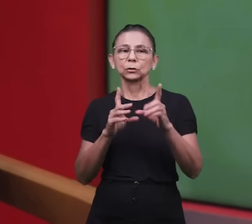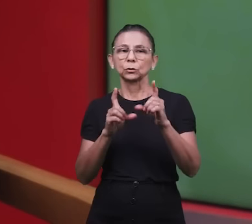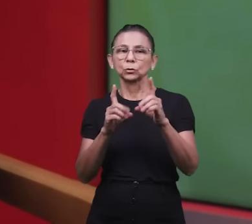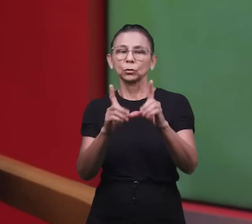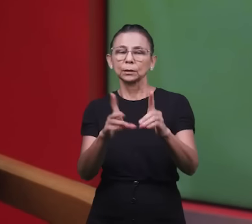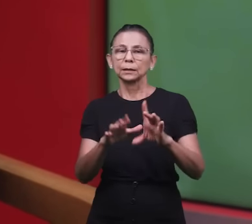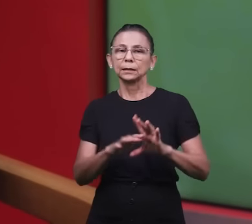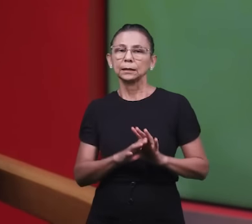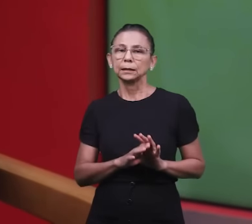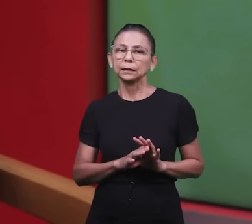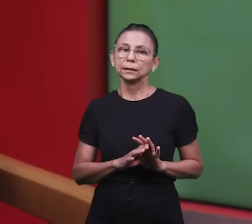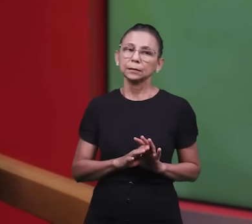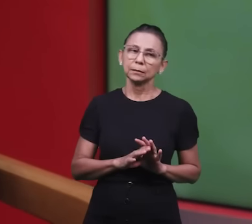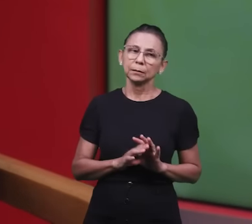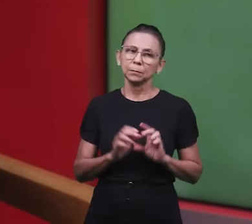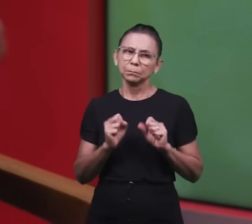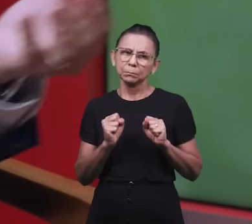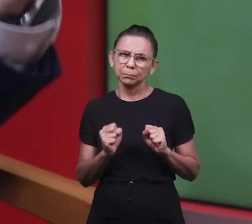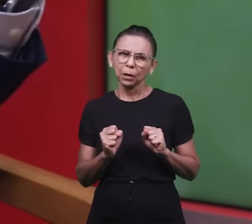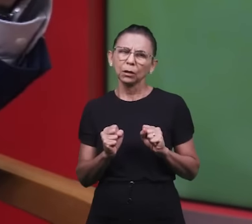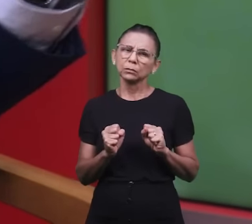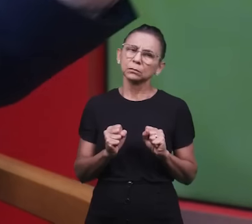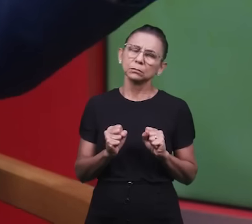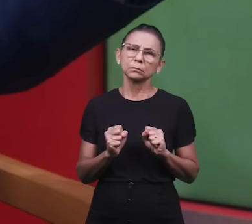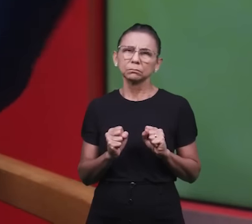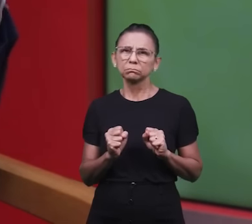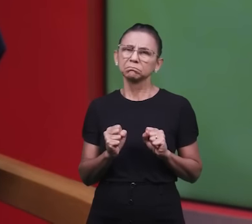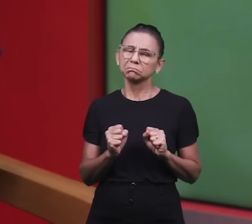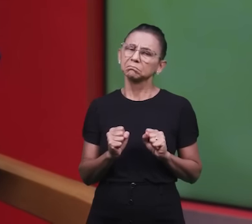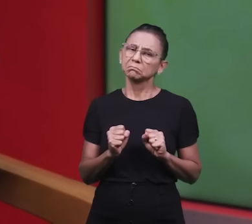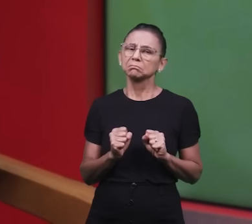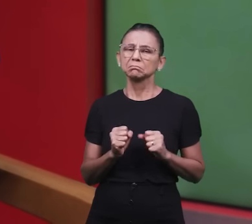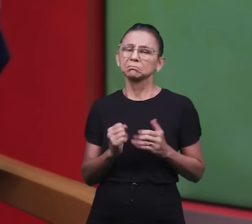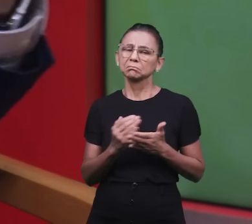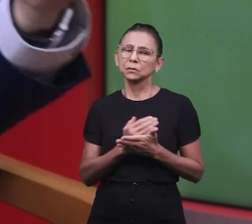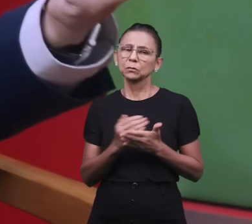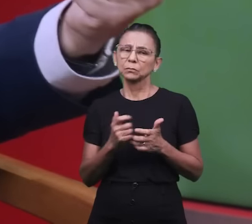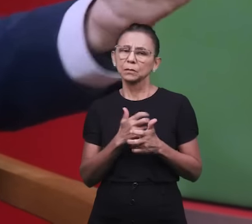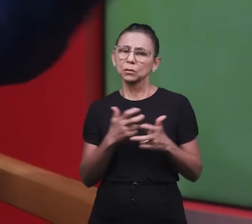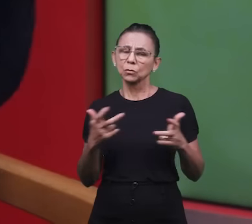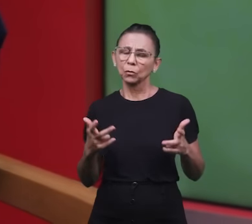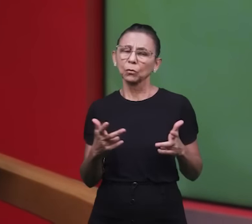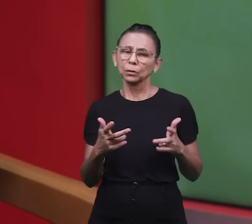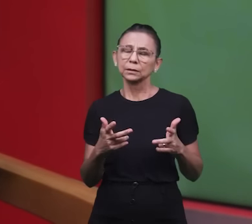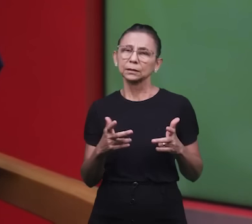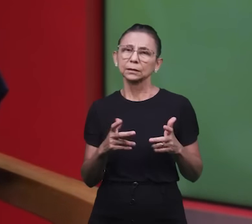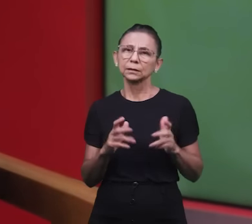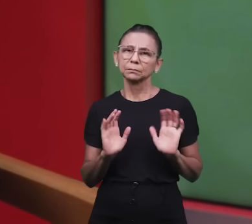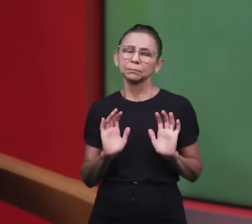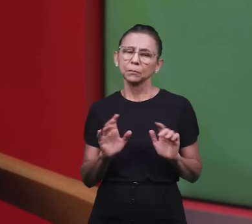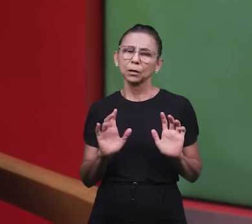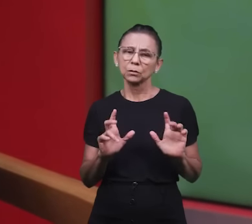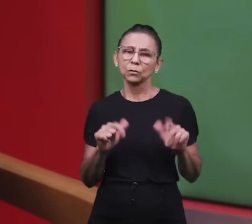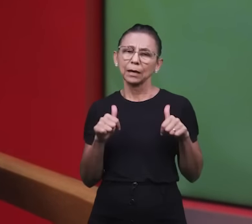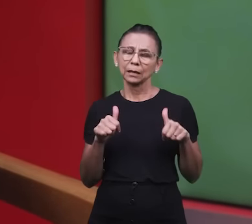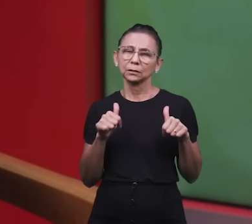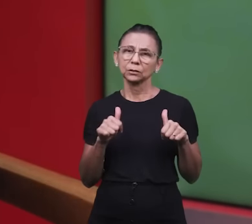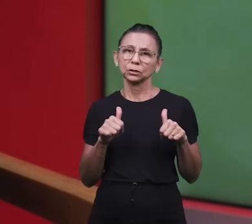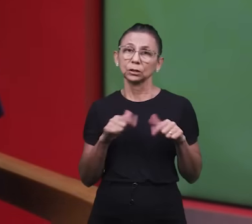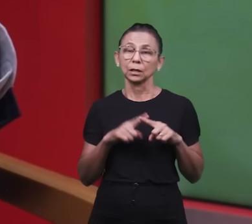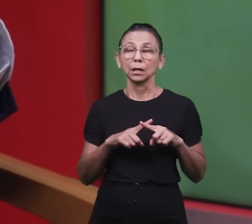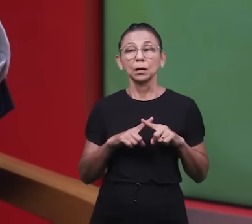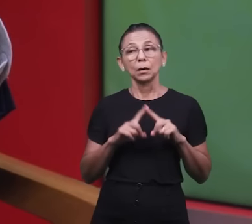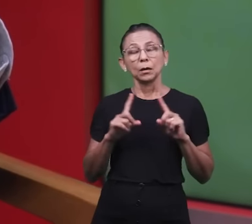não posso passar eu não posso sair daqui e ao mesmo tempo a outra função Qual é ela impede uma igreja